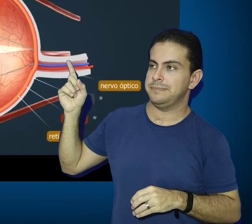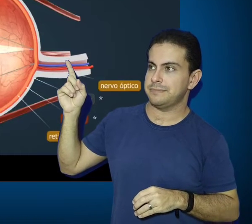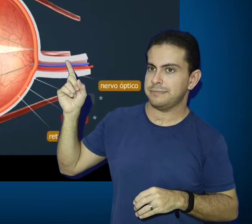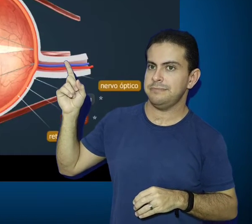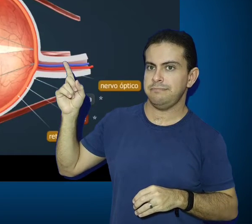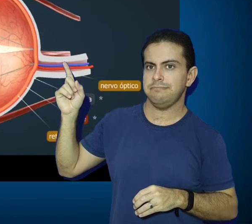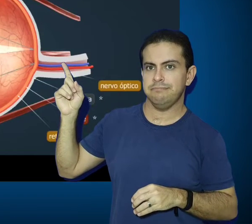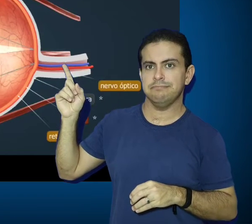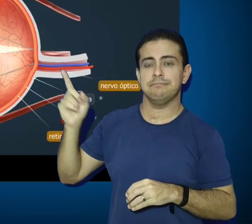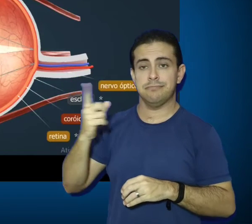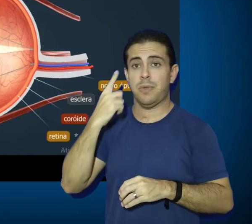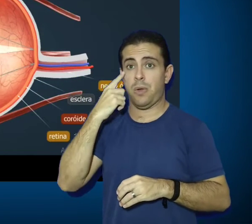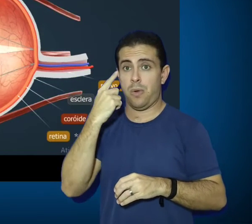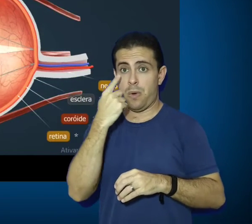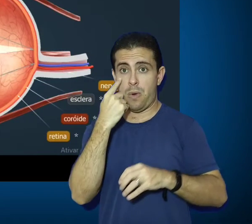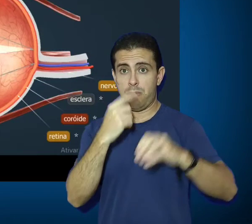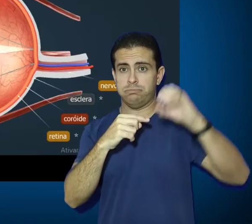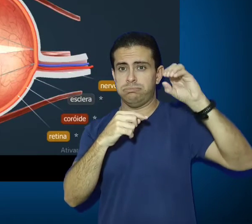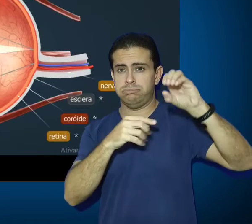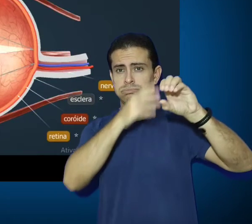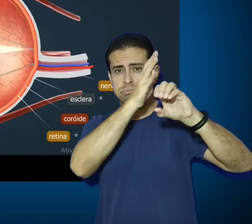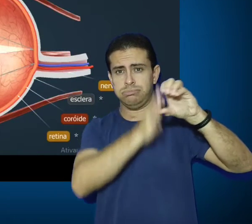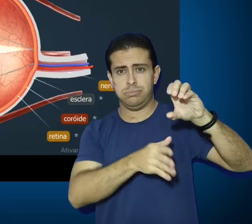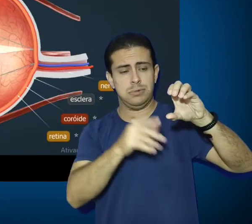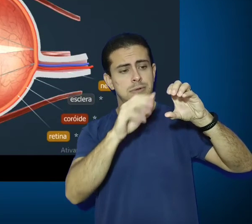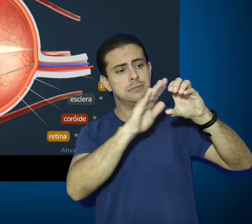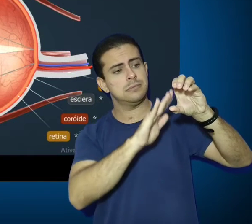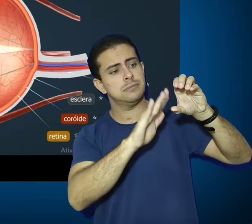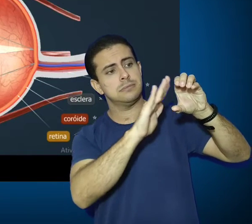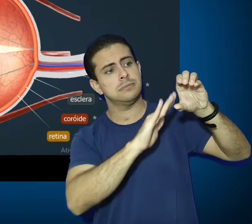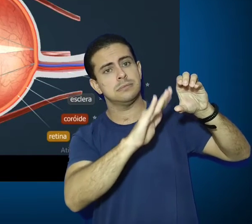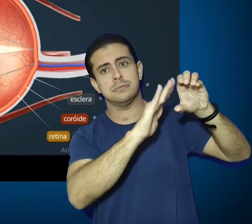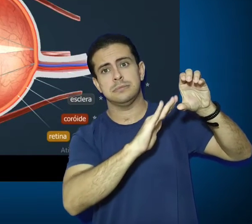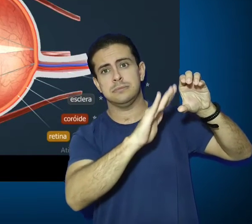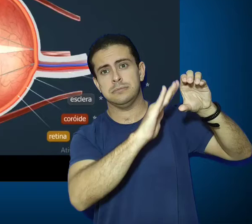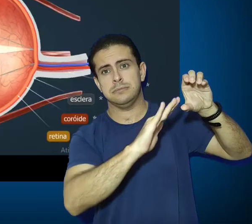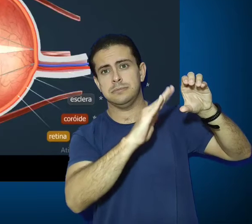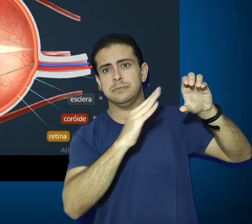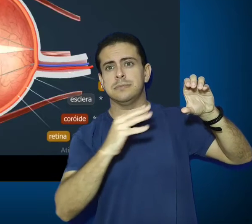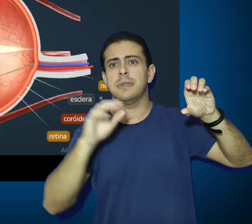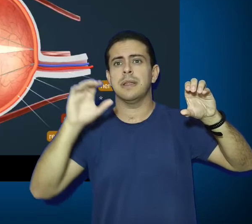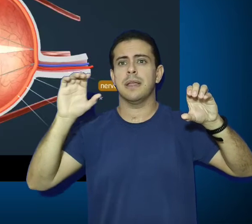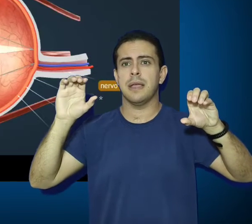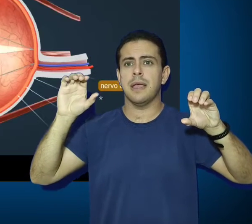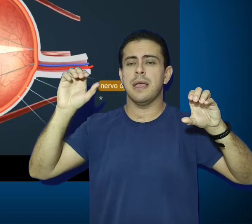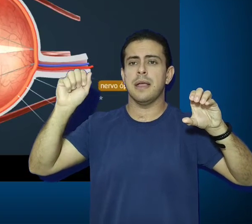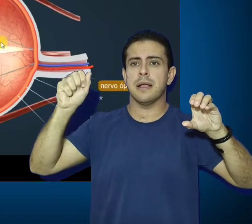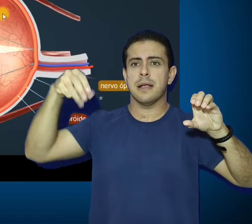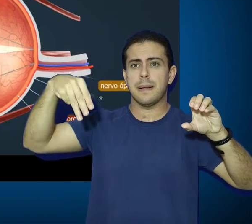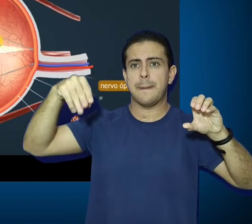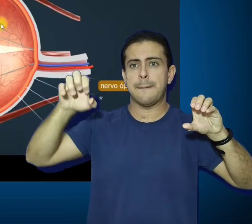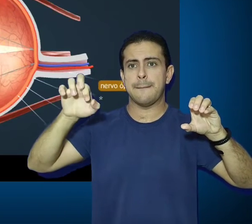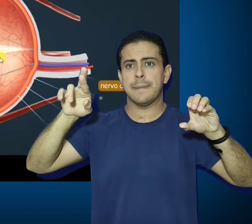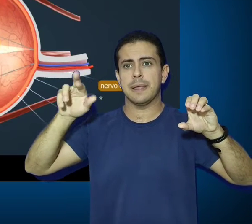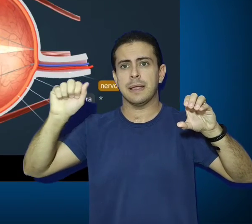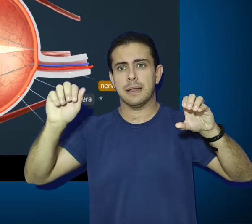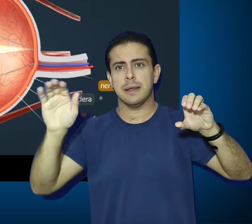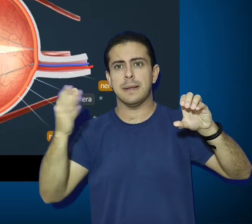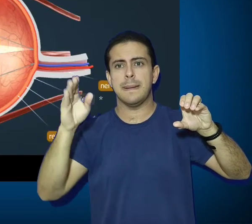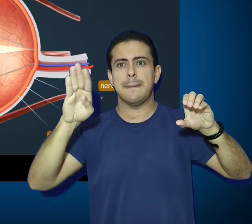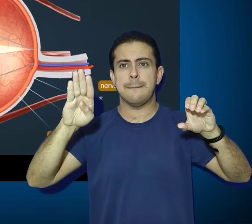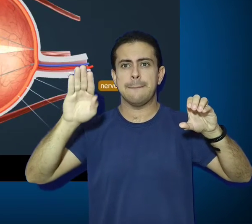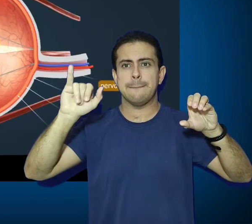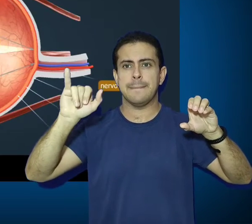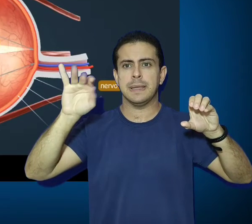No interior do globo ocular há a câmara vítrea, ou humor vítreo. Essa região, que forma